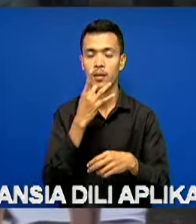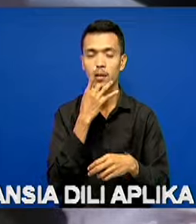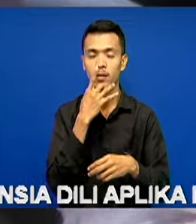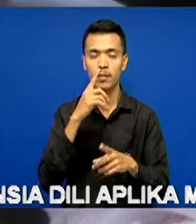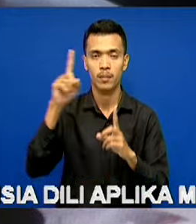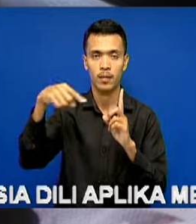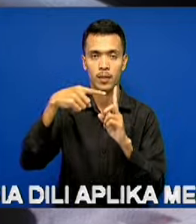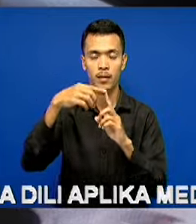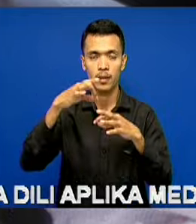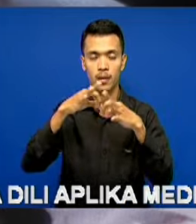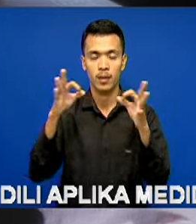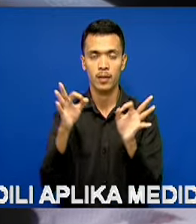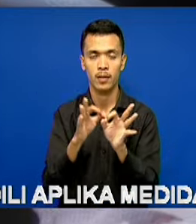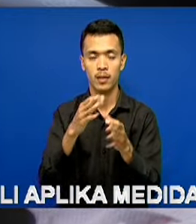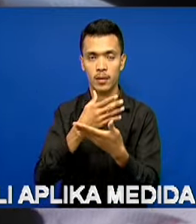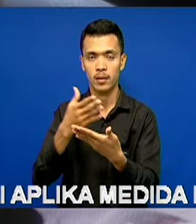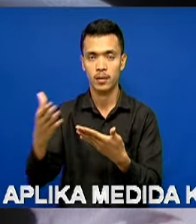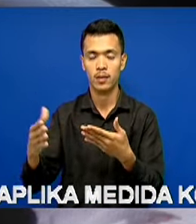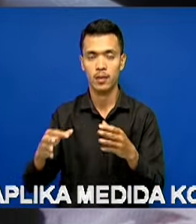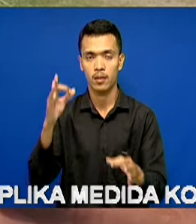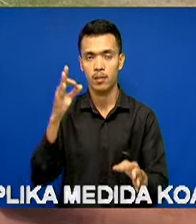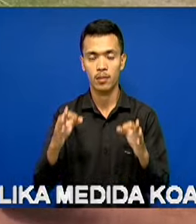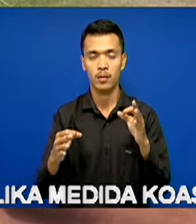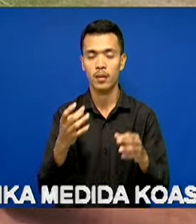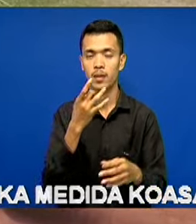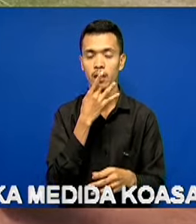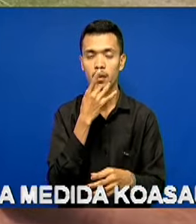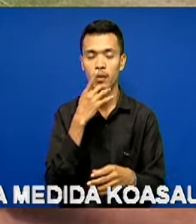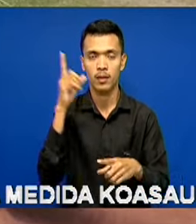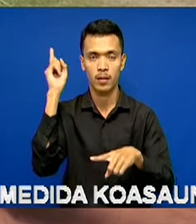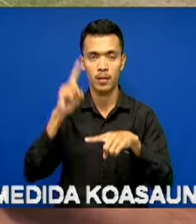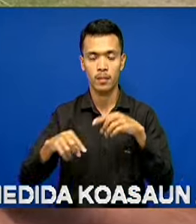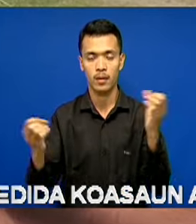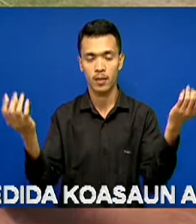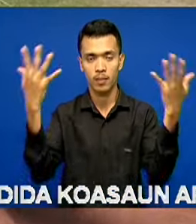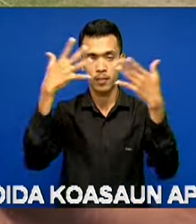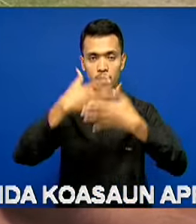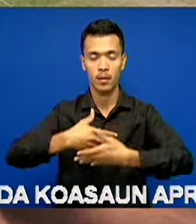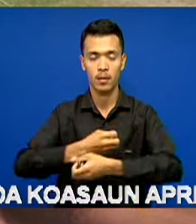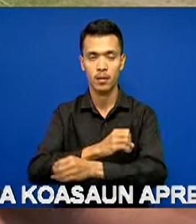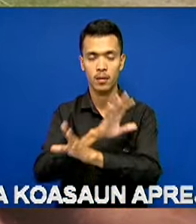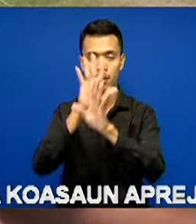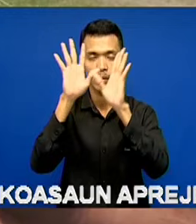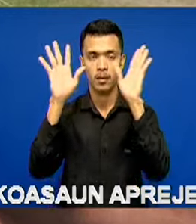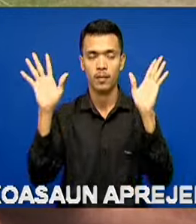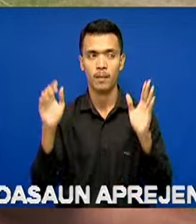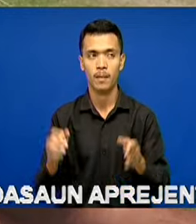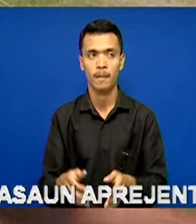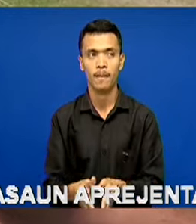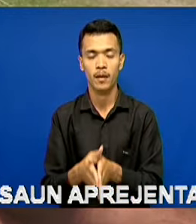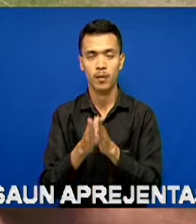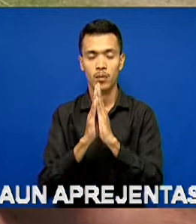montaona equipamento sirak, né? Karik ahi labele matelakan. Na comunidade que a cidadão ao pronto pouco. Opera